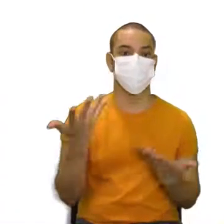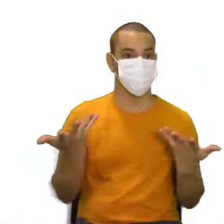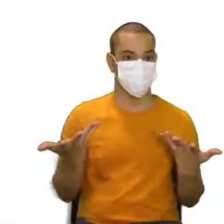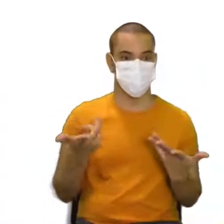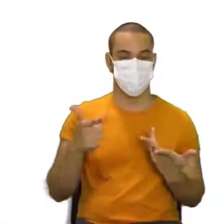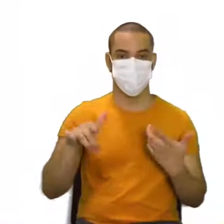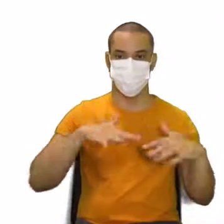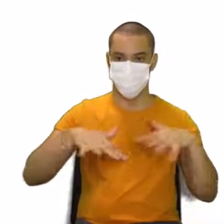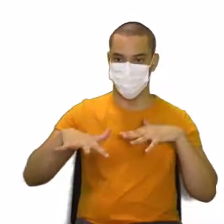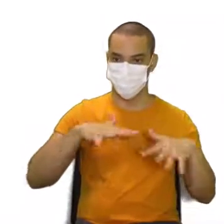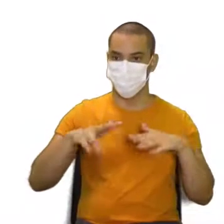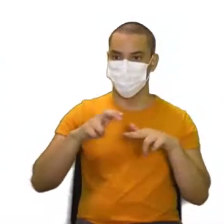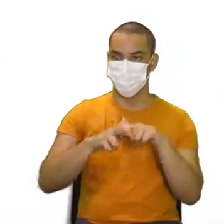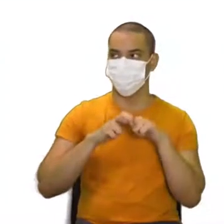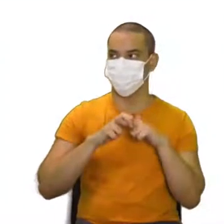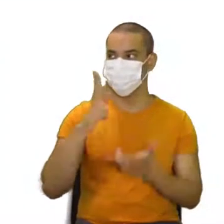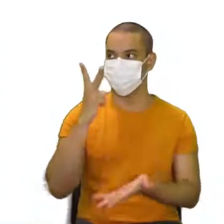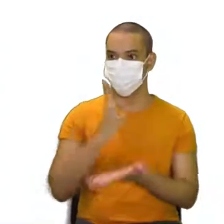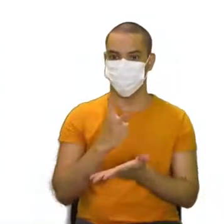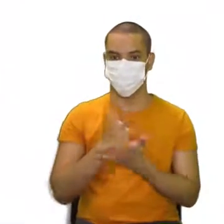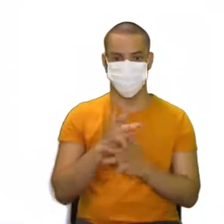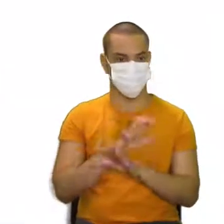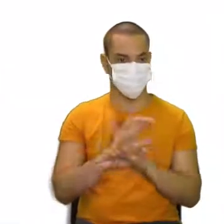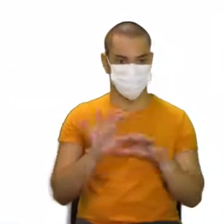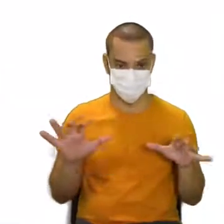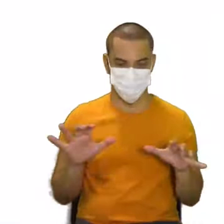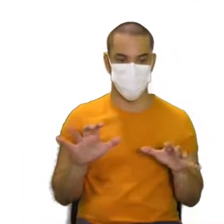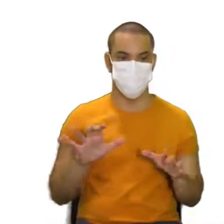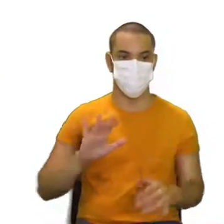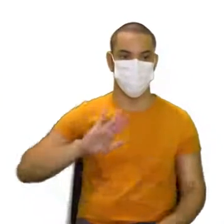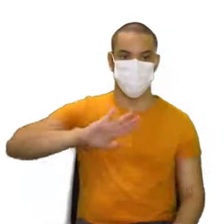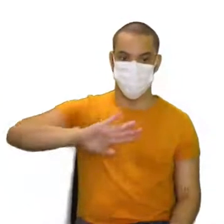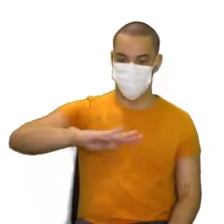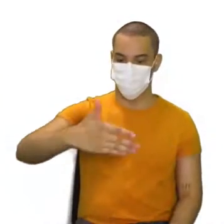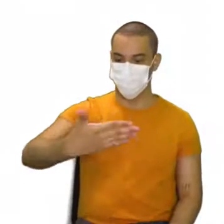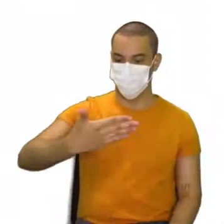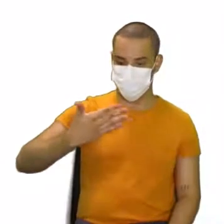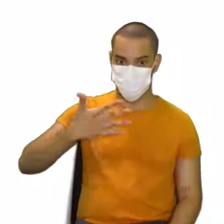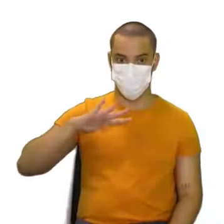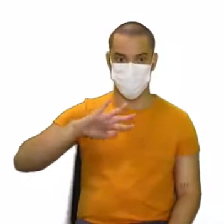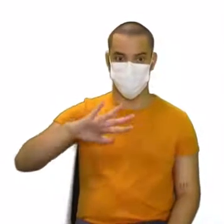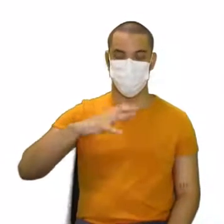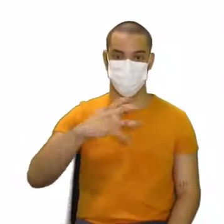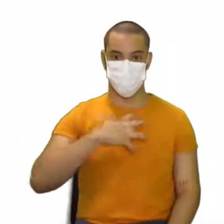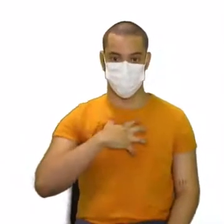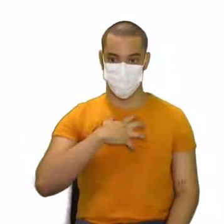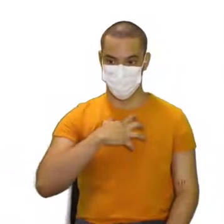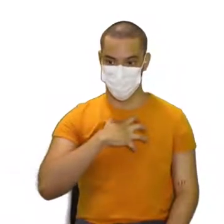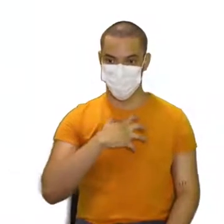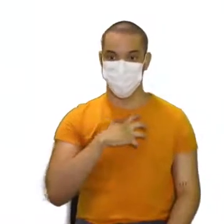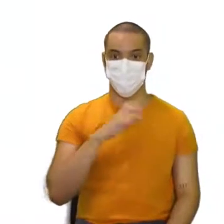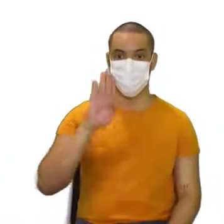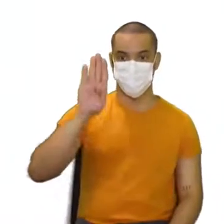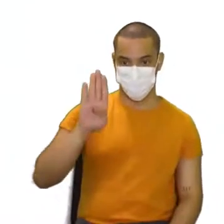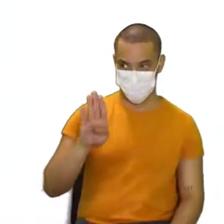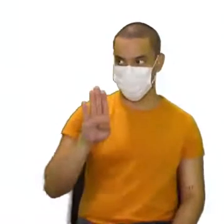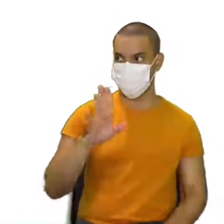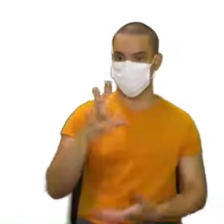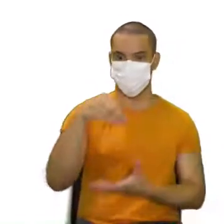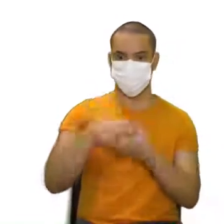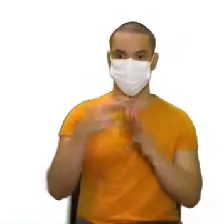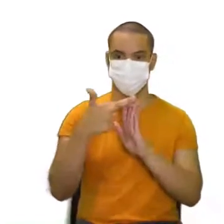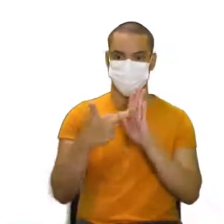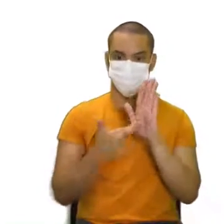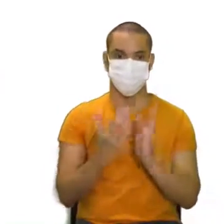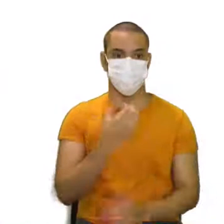elétrica movimento de carne então continua sendo o movimento cara o empurrão fornece o sentido de B na